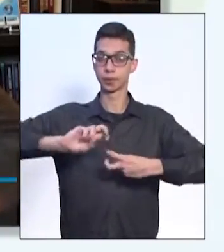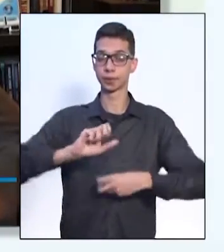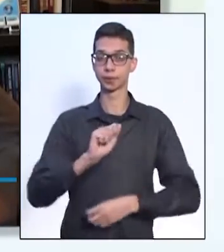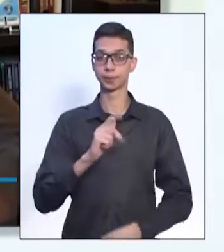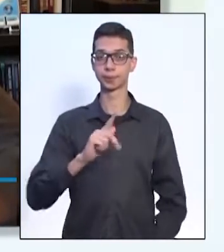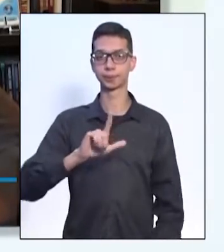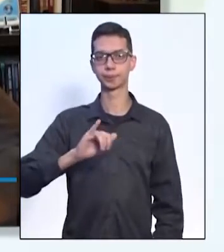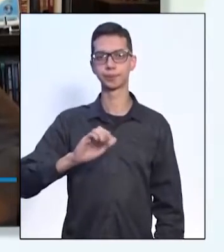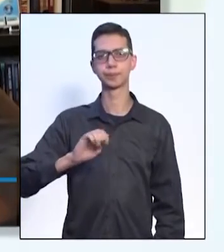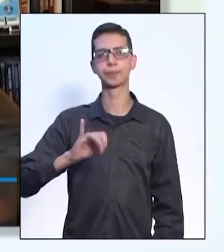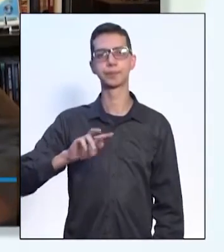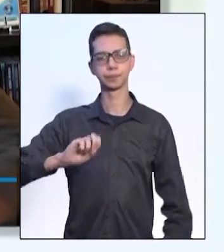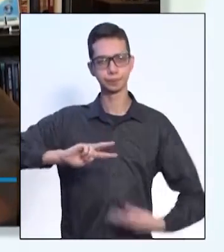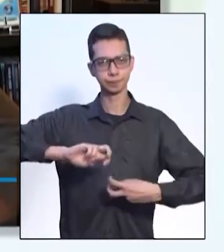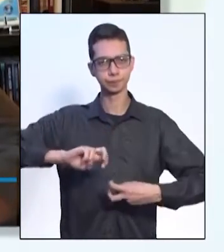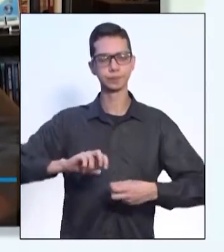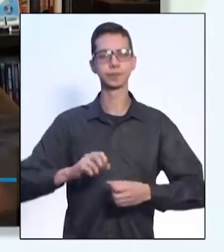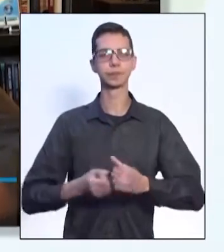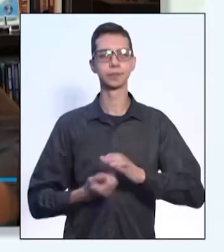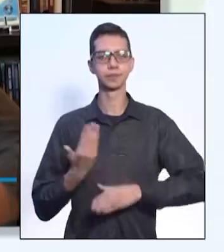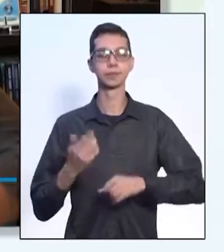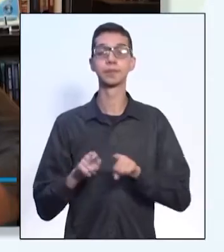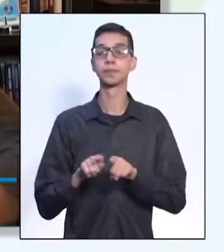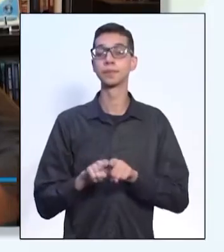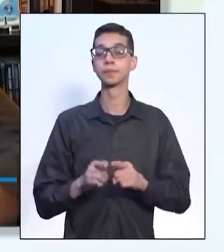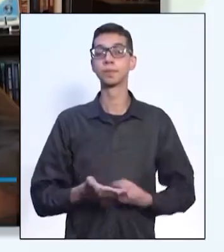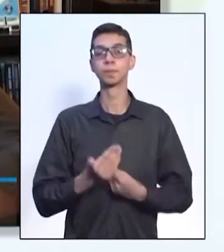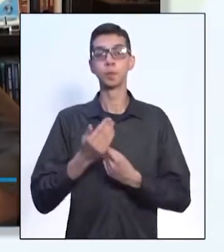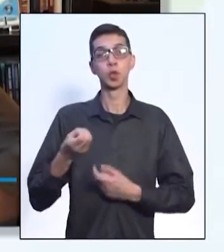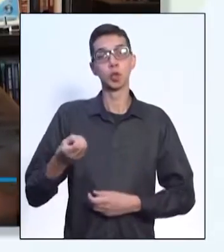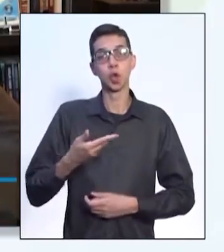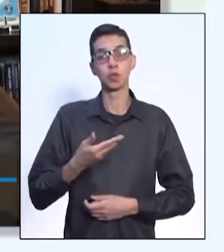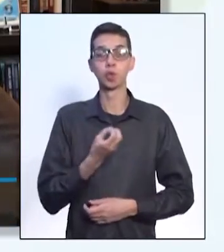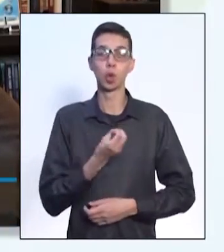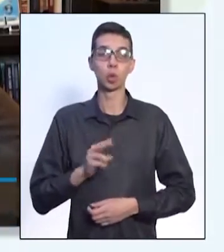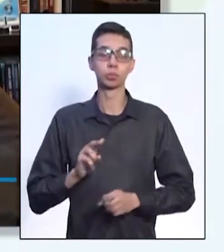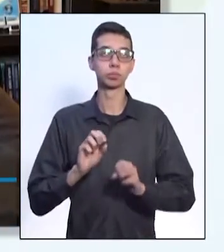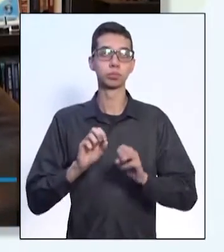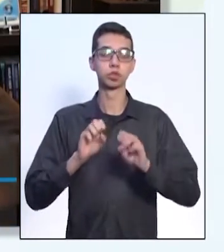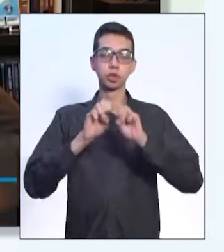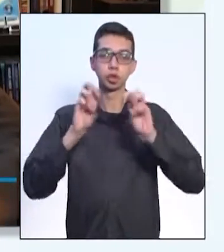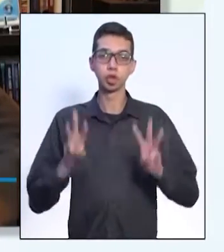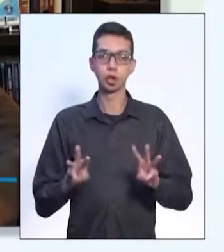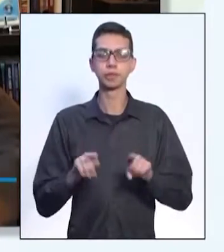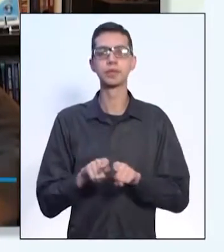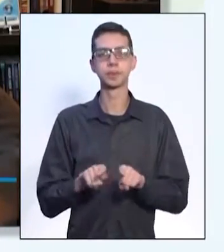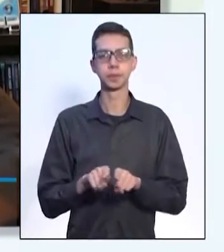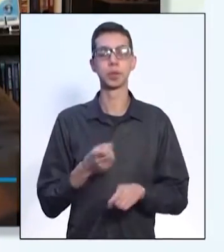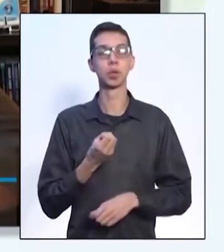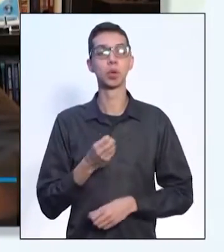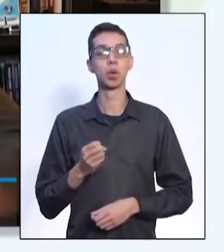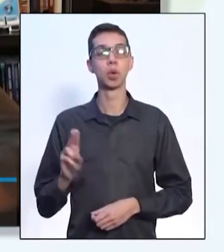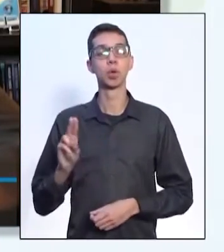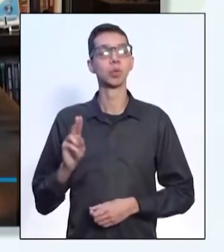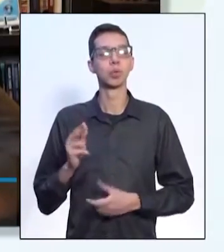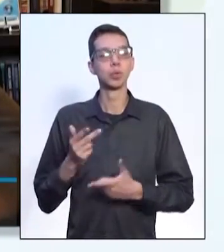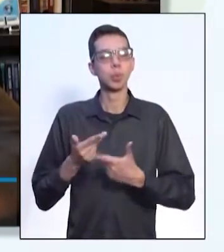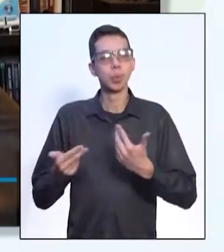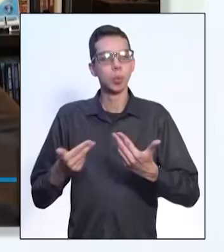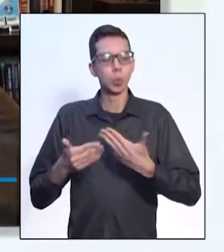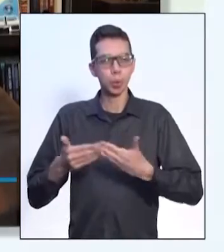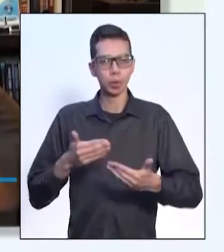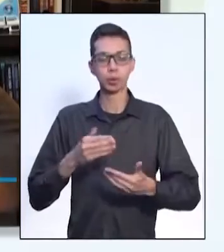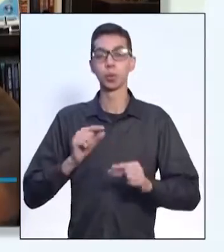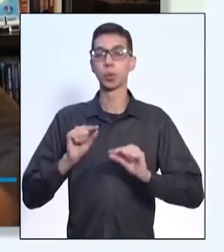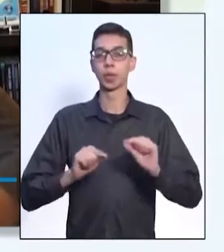uma nova tecnologia, de um software ou ainda algo analógico. Ou seja, o hackathon é uma maratona, mas